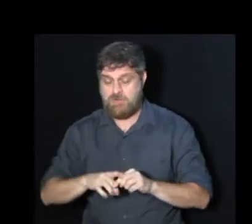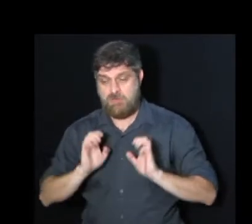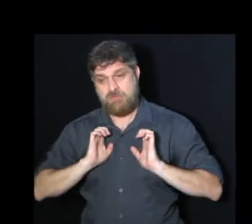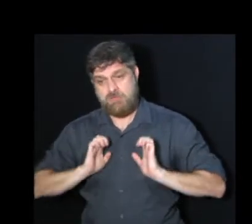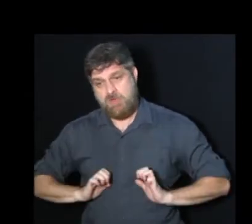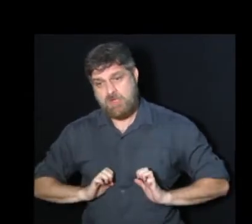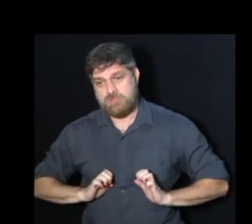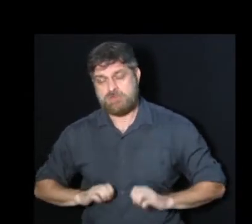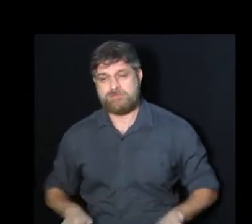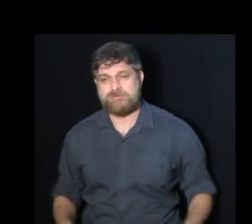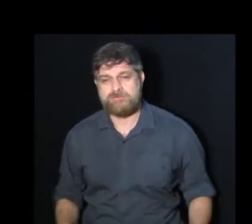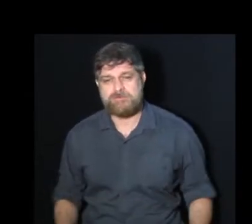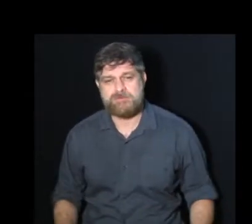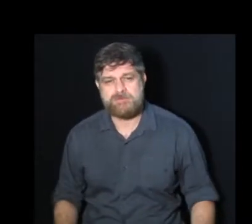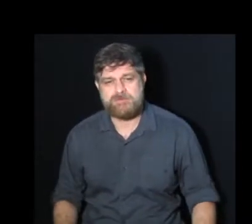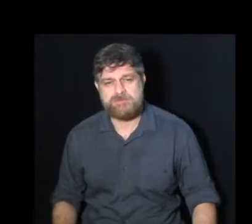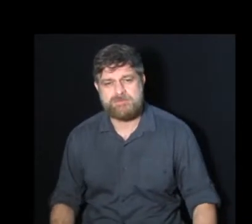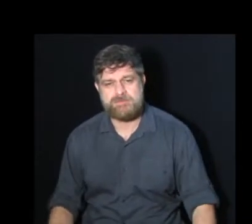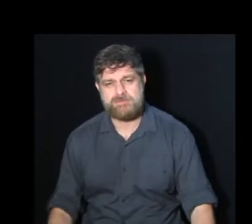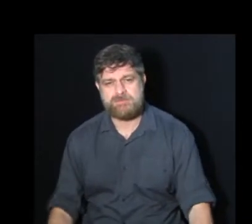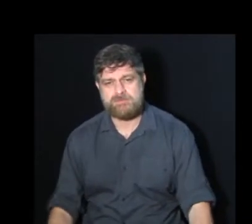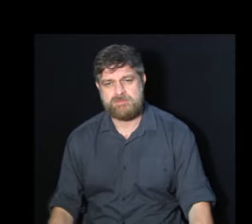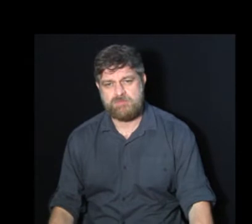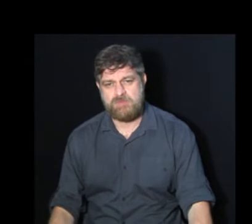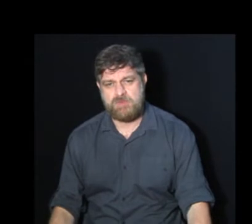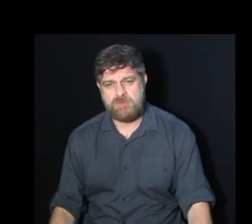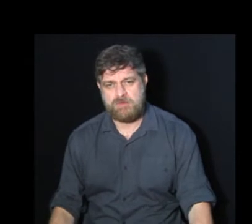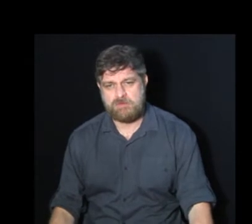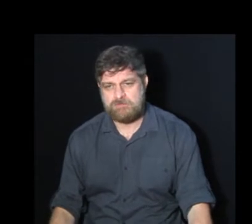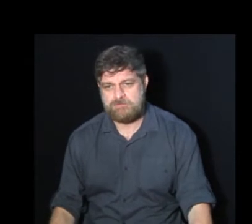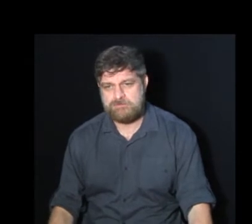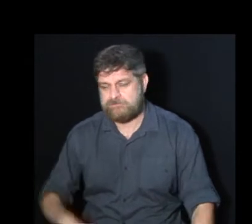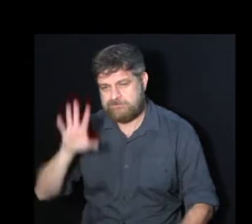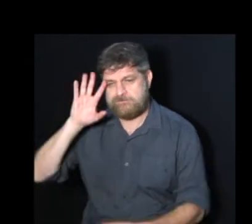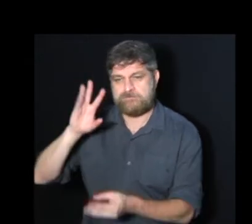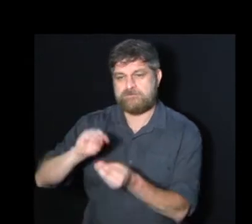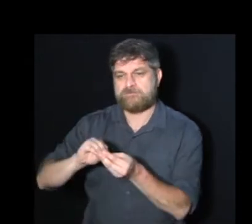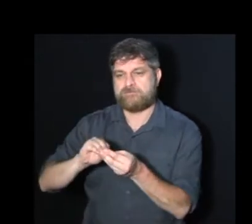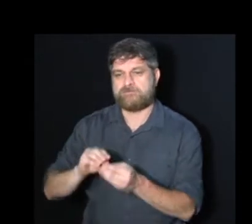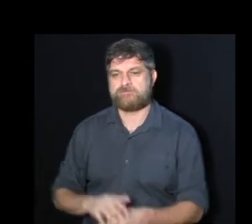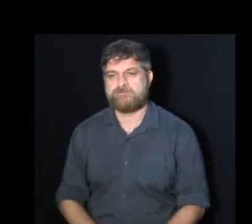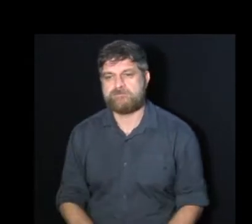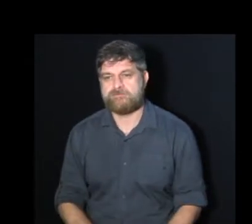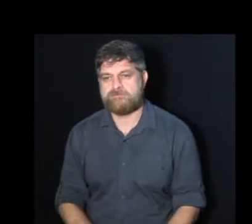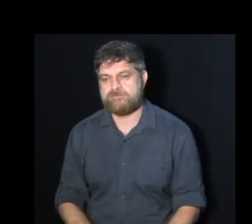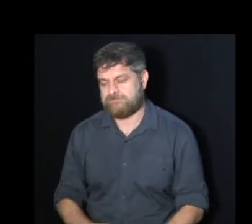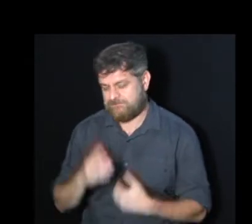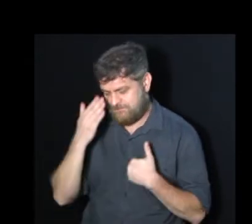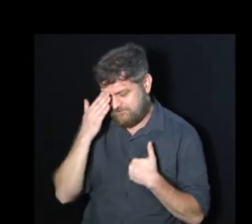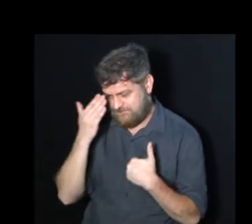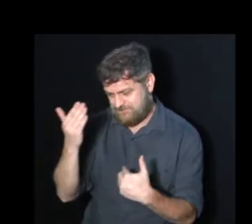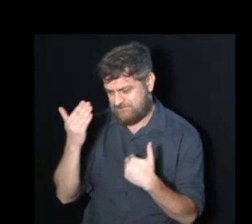desculpa. Pode passar, por favor? E é isso. Muito obrigada.